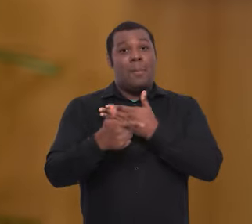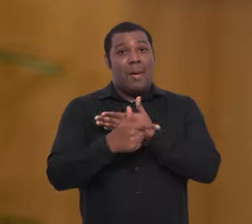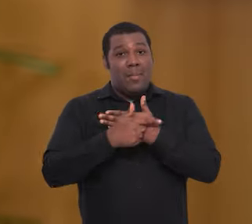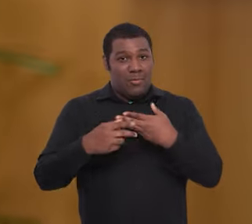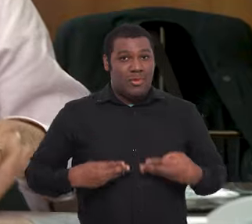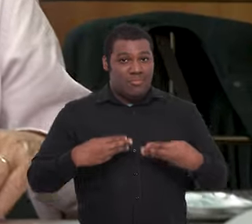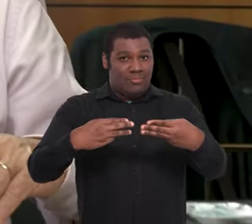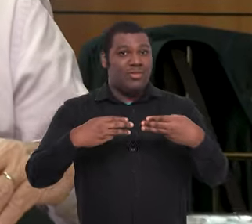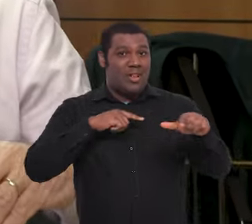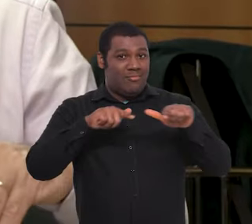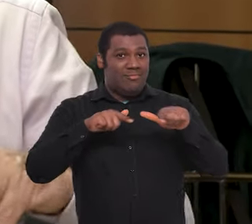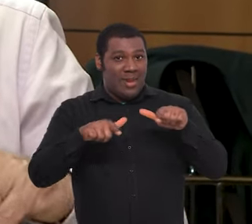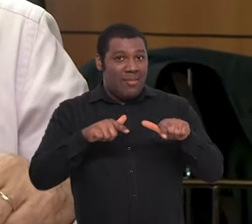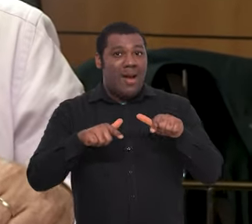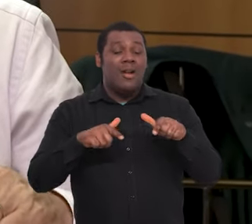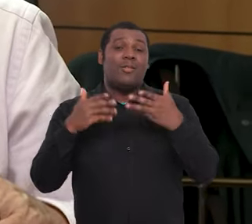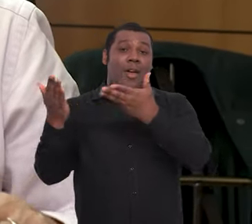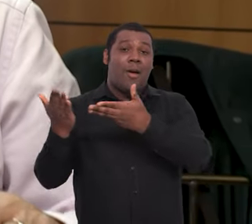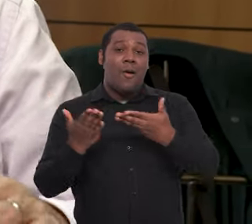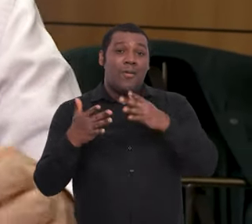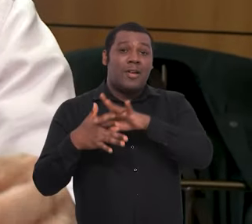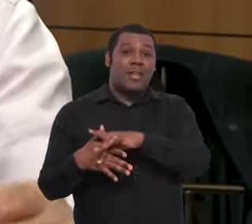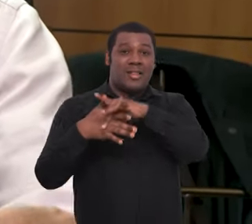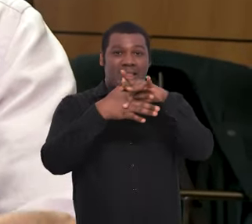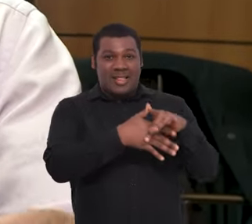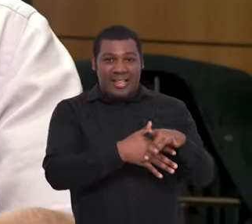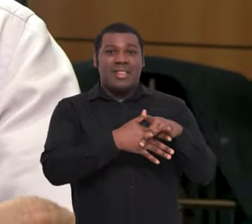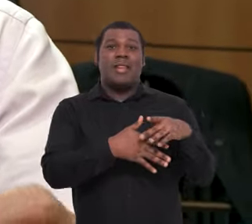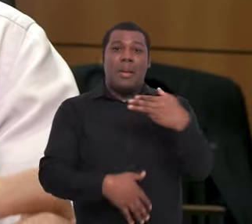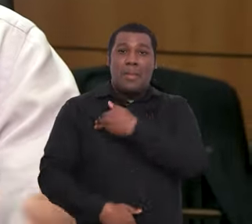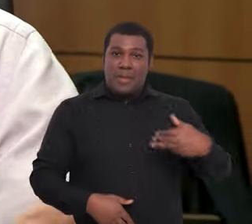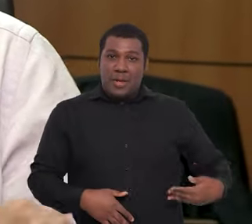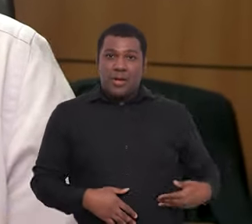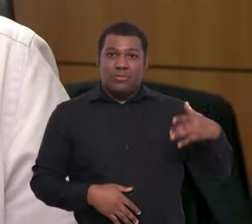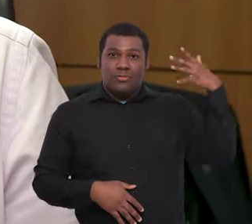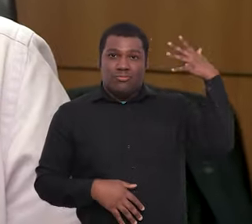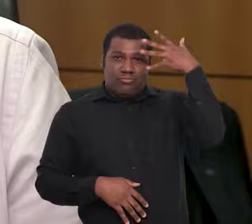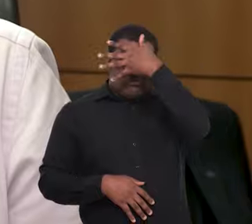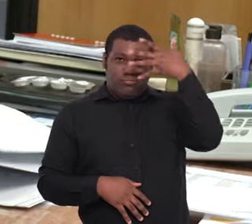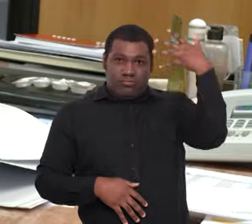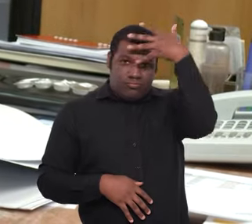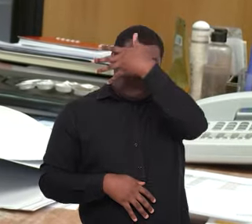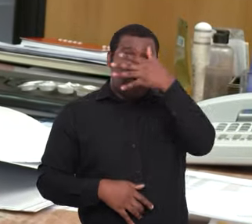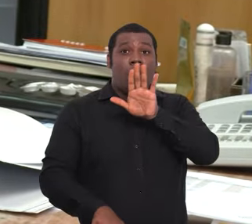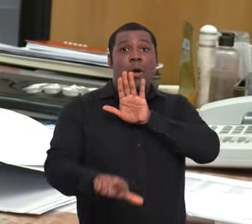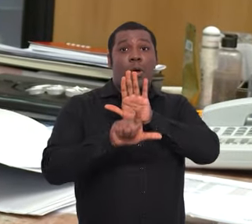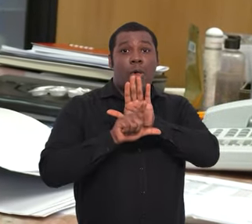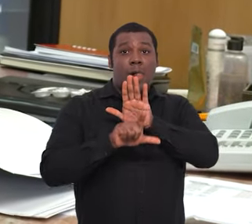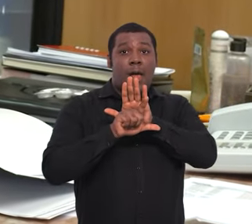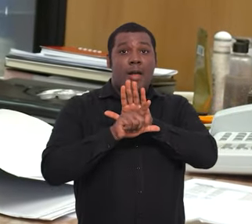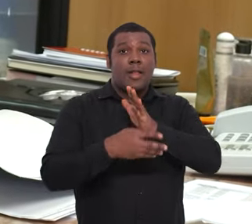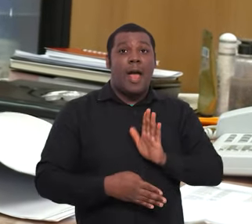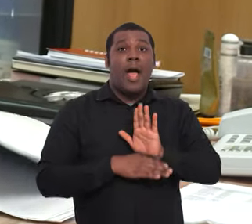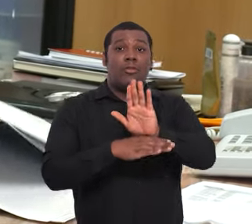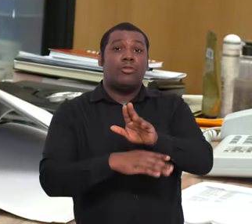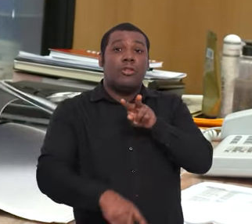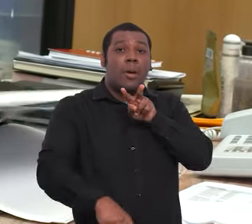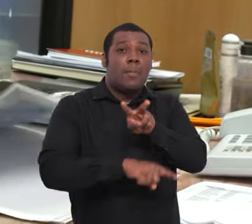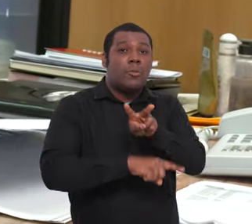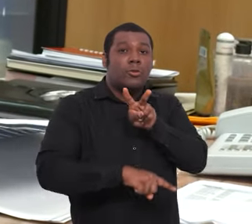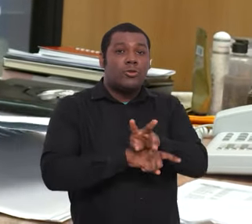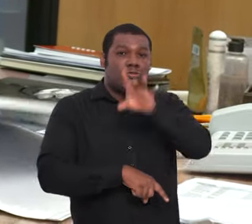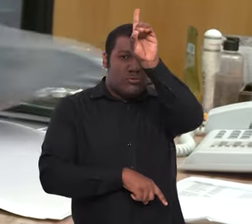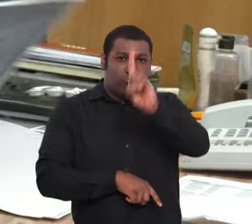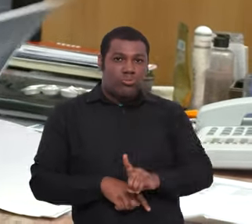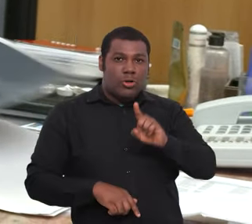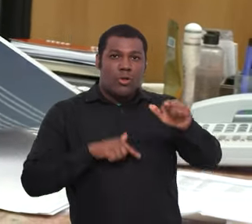Emprego sob o comando do ministro luí Marinho uma legislação que busca o equilíbrio entre a proteção